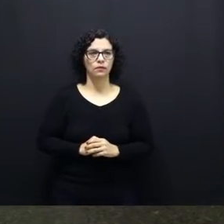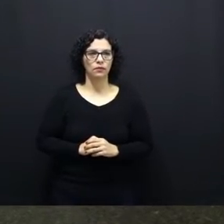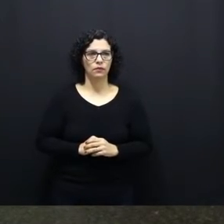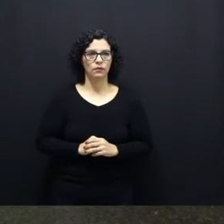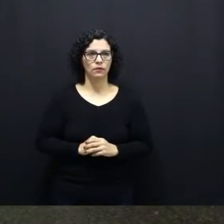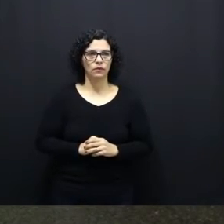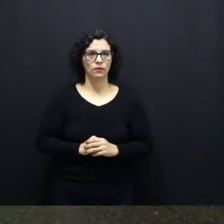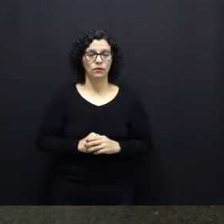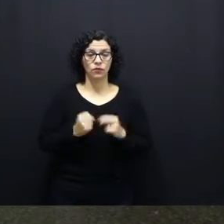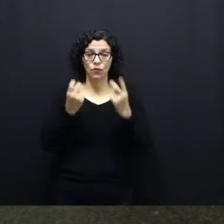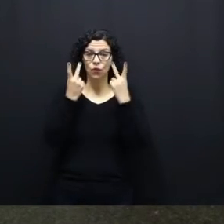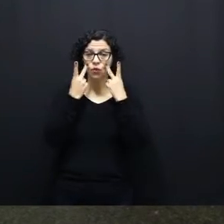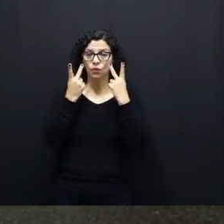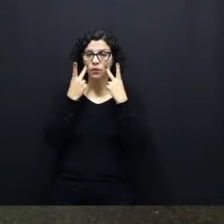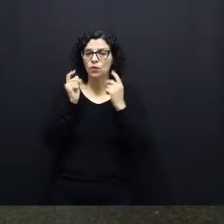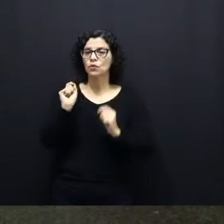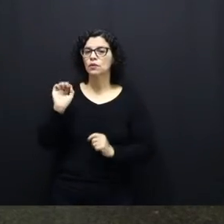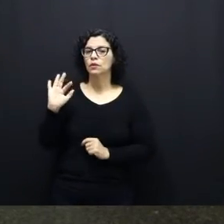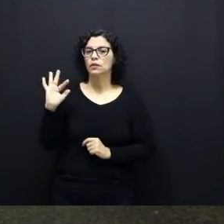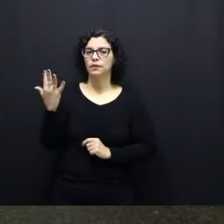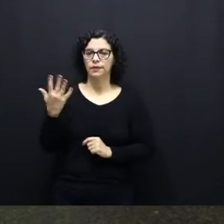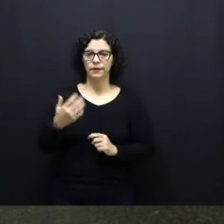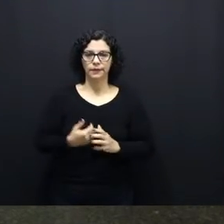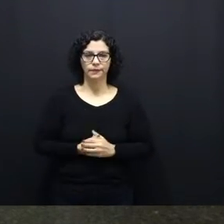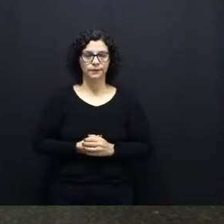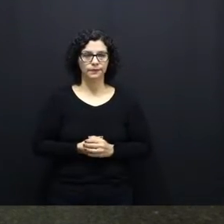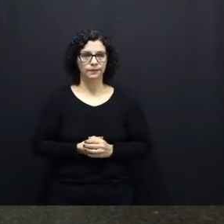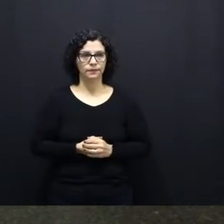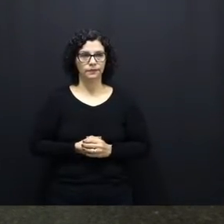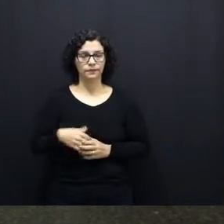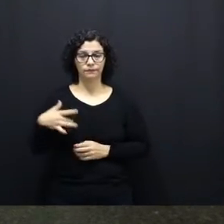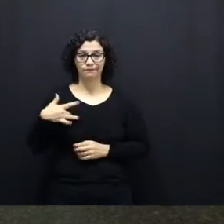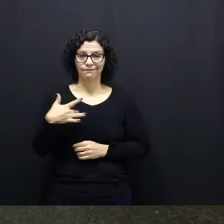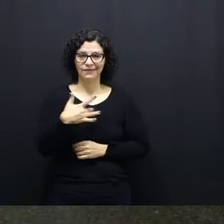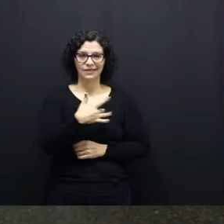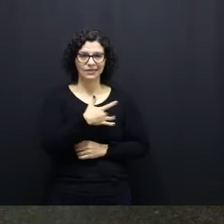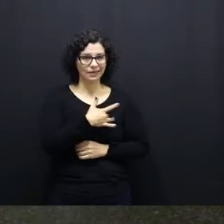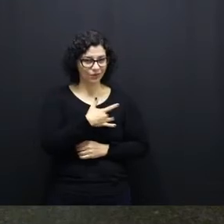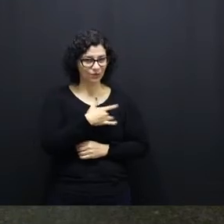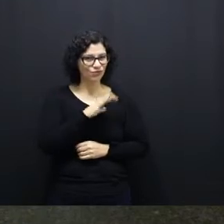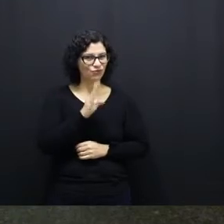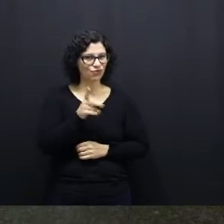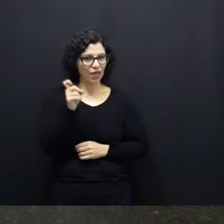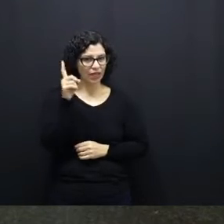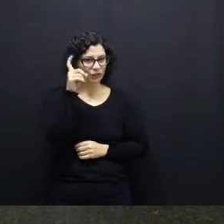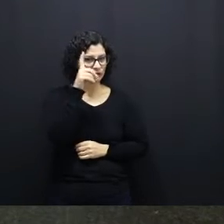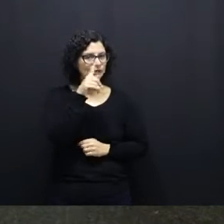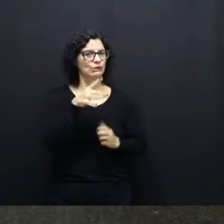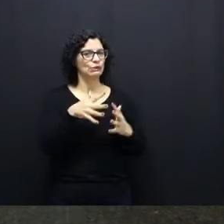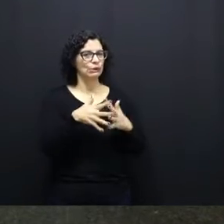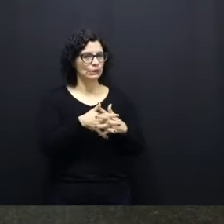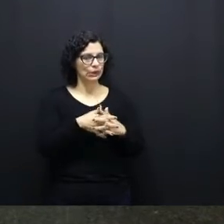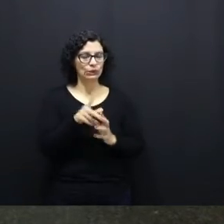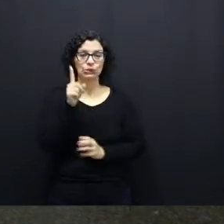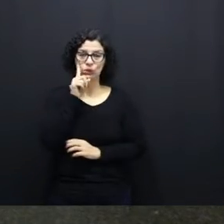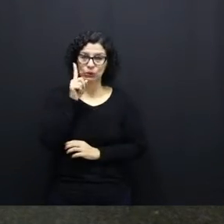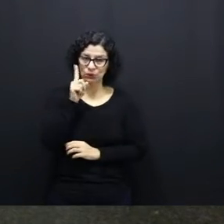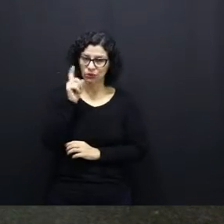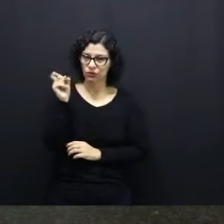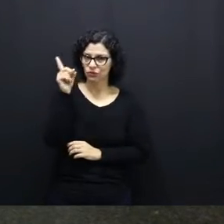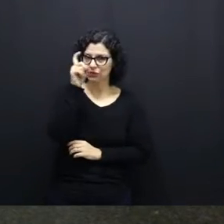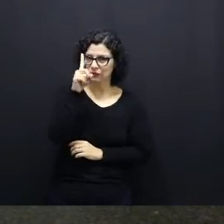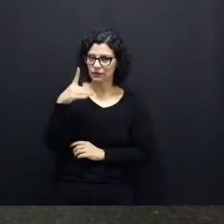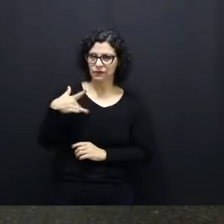e normalmente e a saúde ela já é difícil no dia a dia na